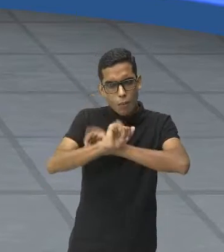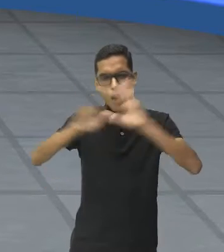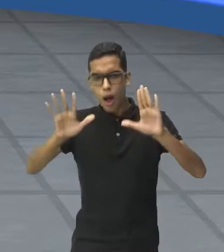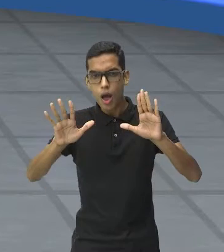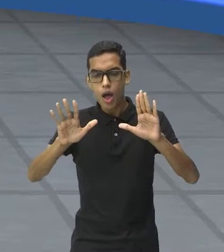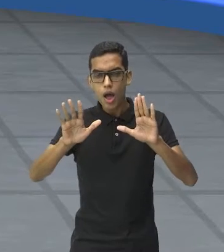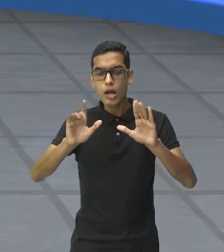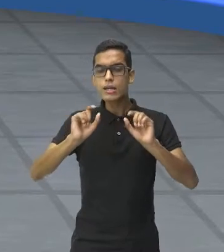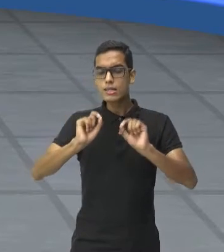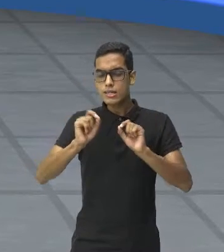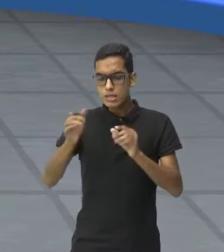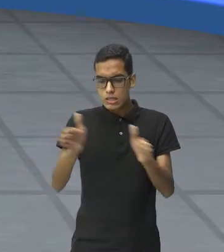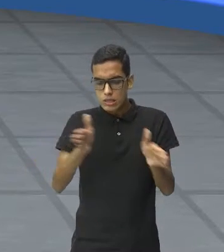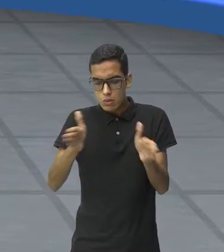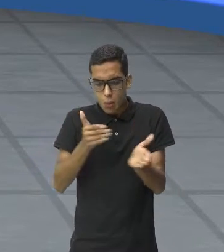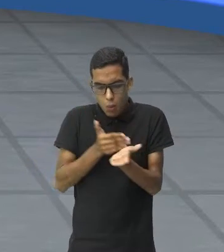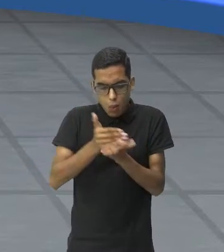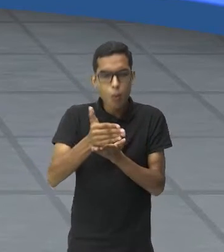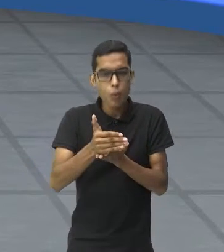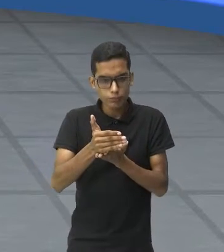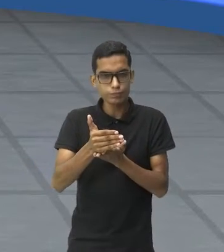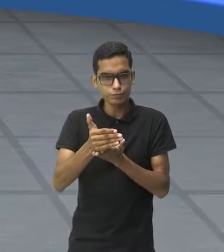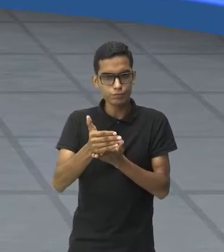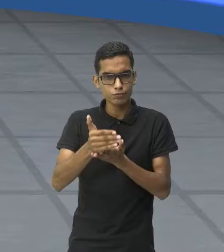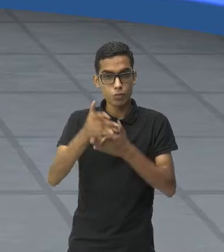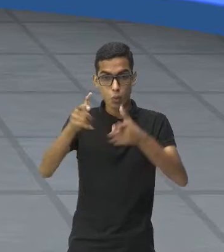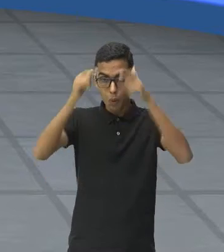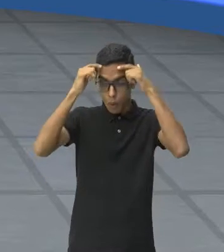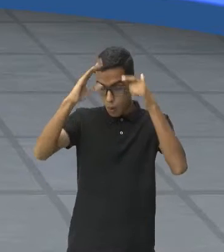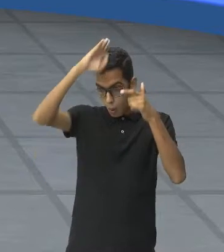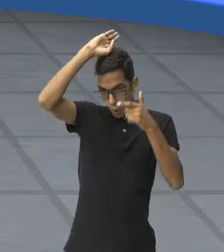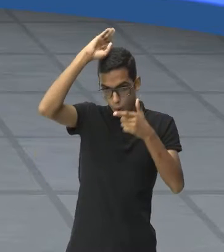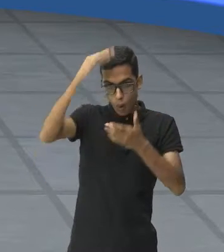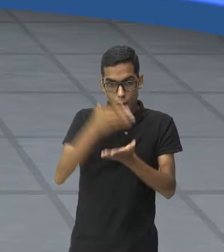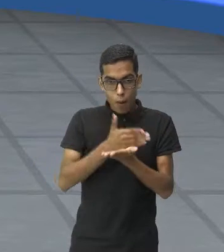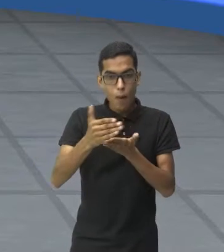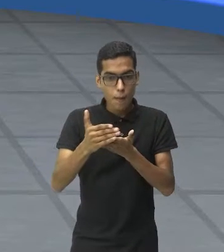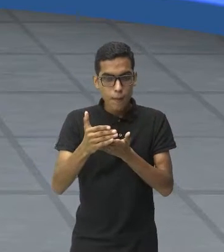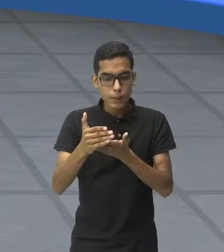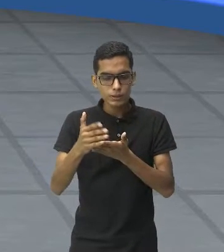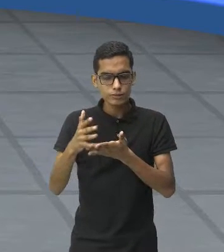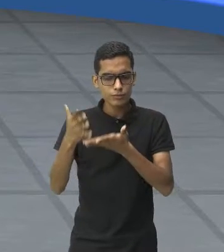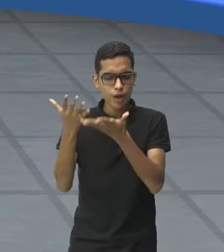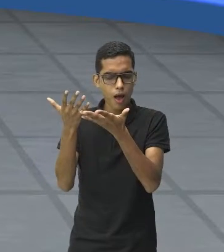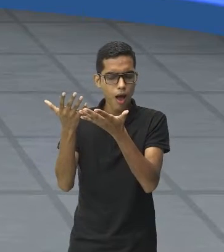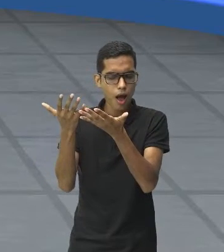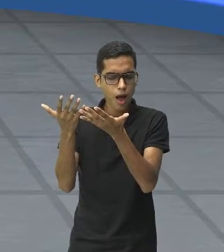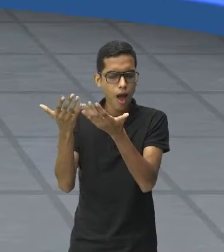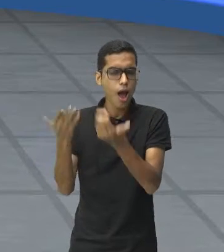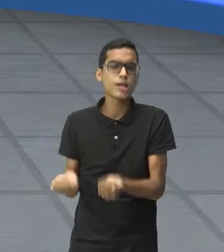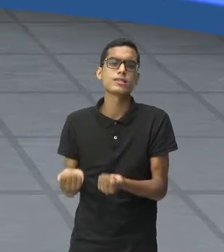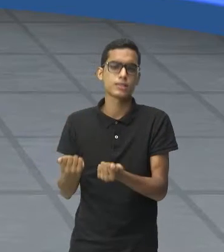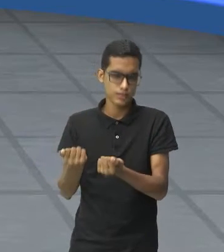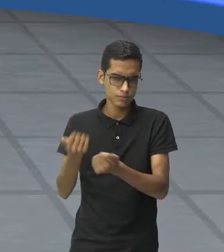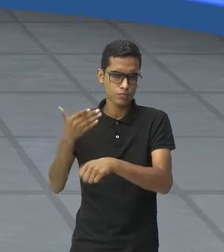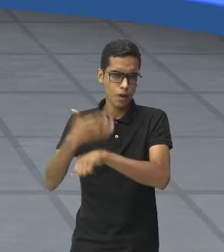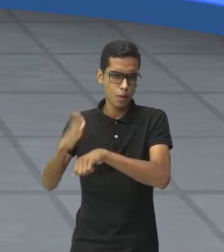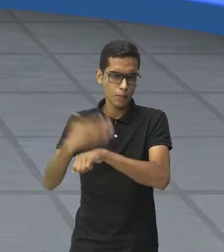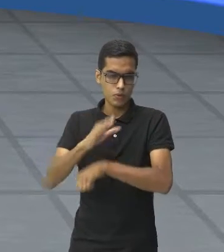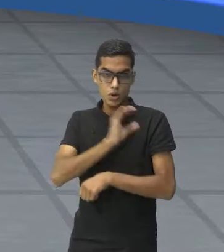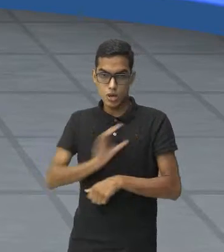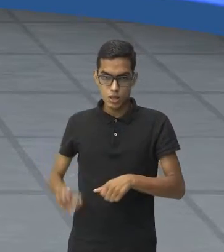de um período específico, o Império Romano começa a adotar as práticas cristãs como uma religião oficial do Império.